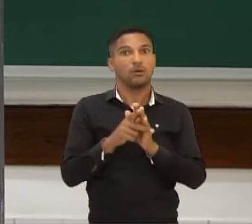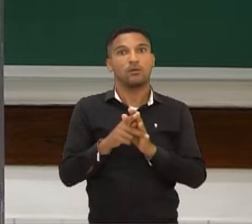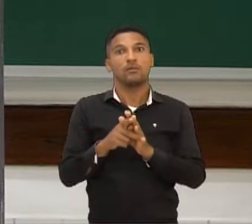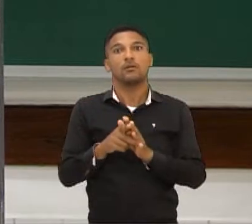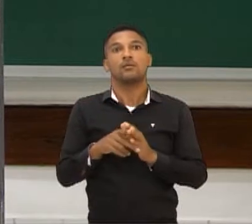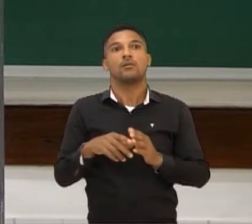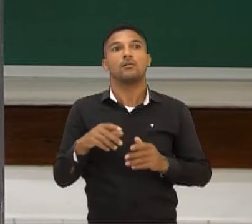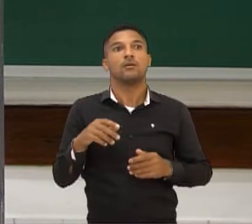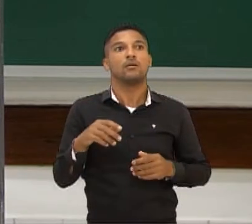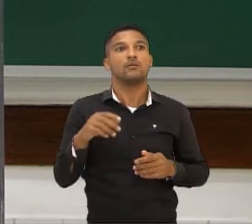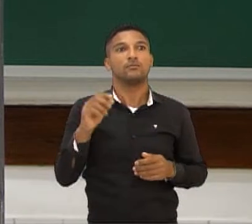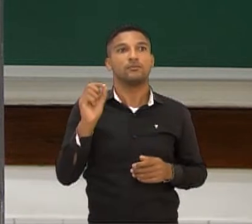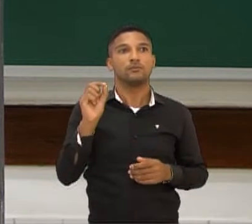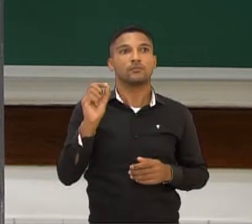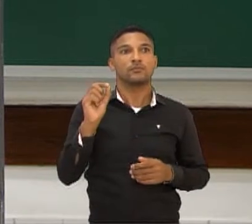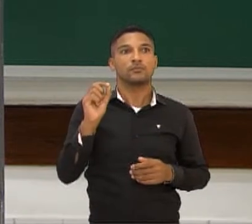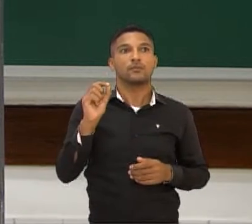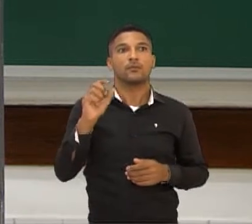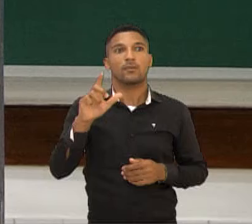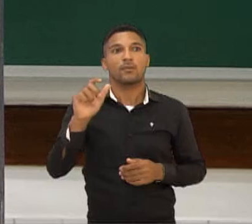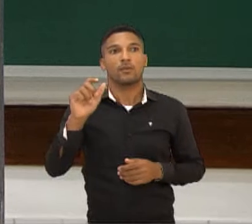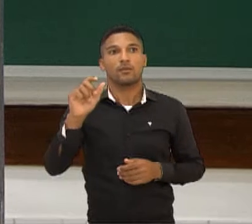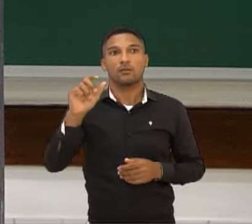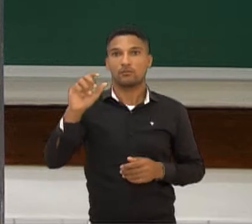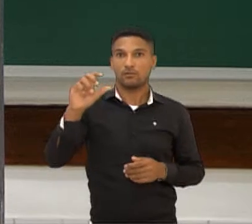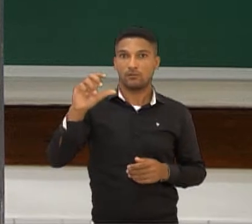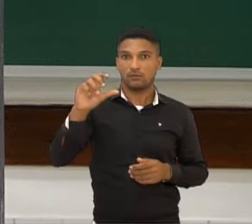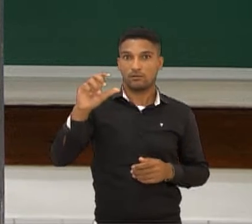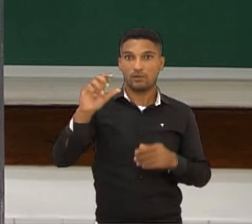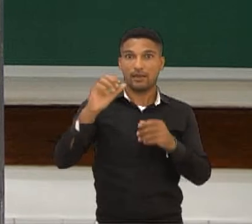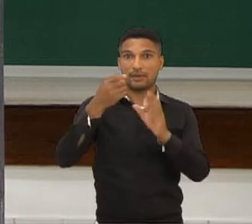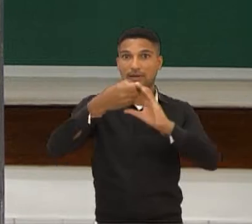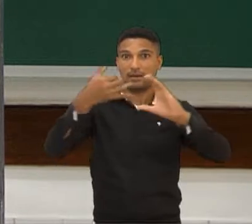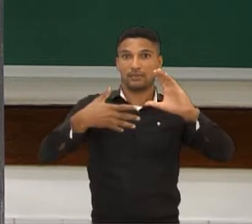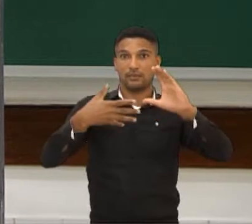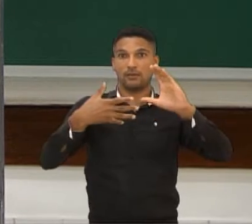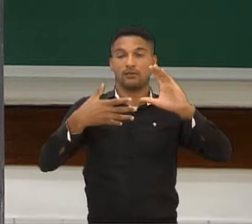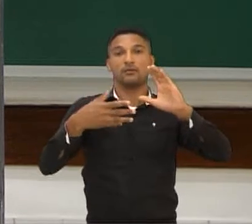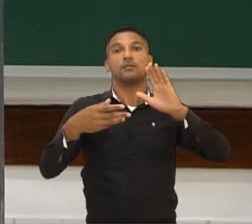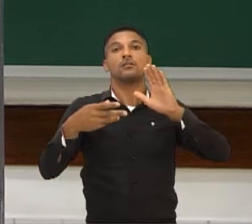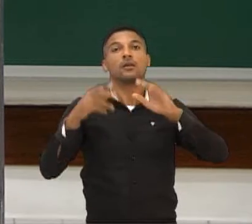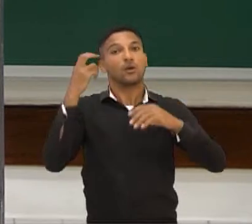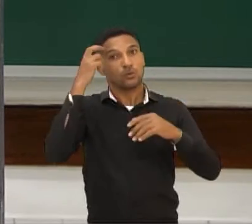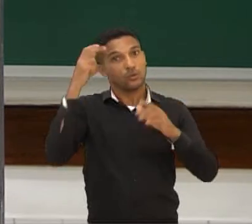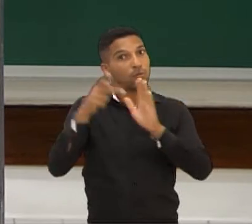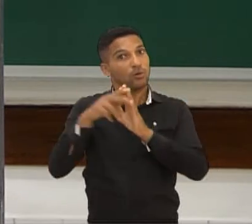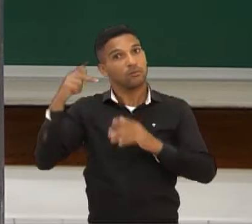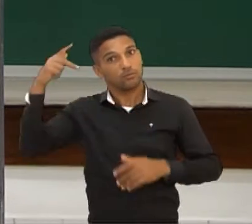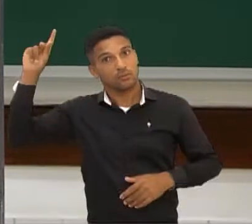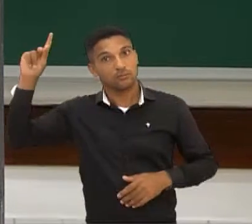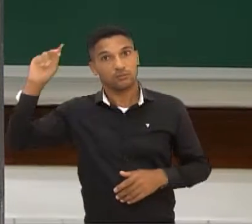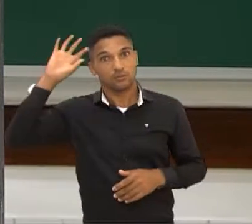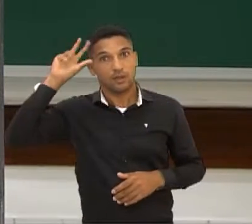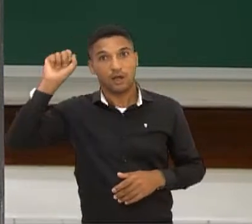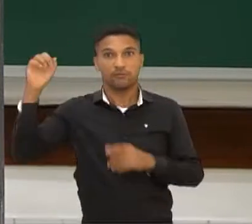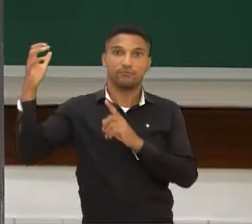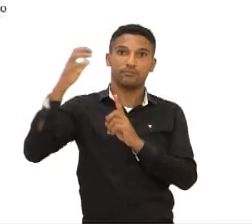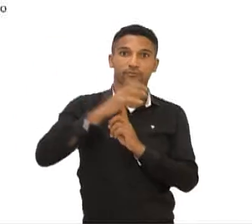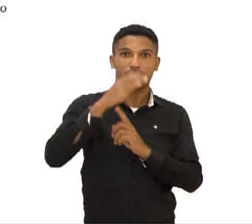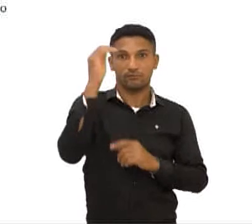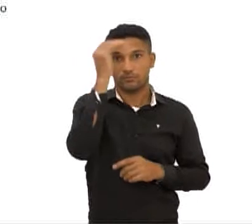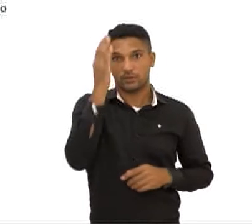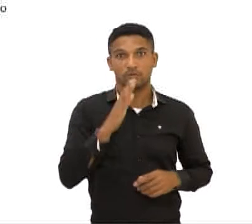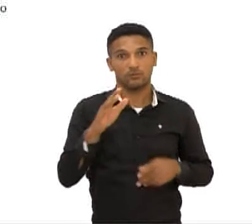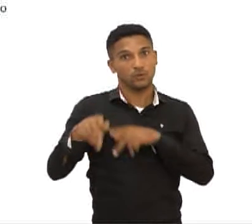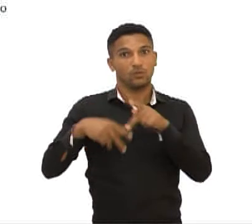então, emerge como uma característica cultural vinda dos povos africanos do Congo.